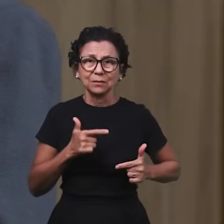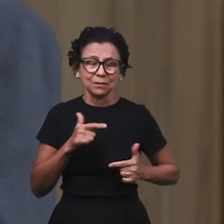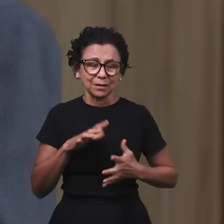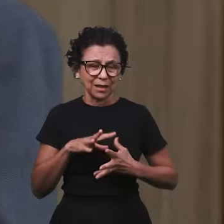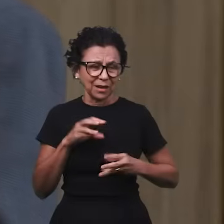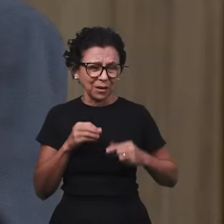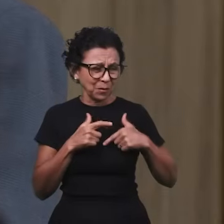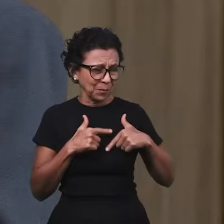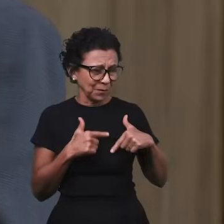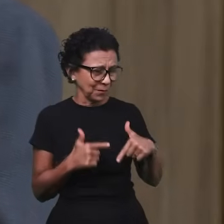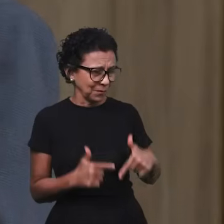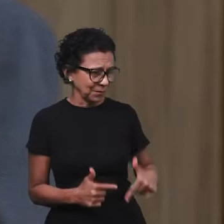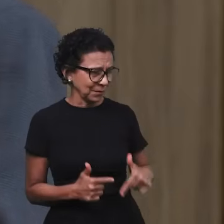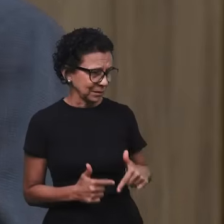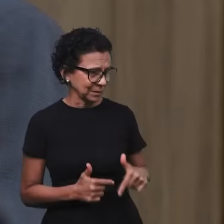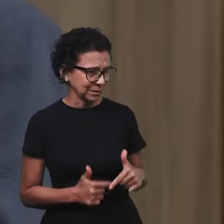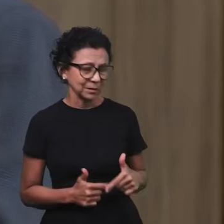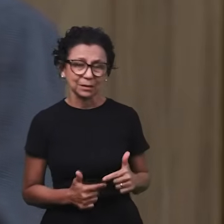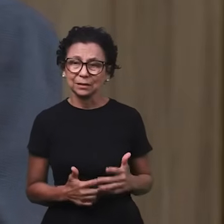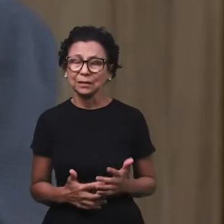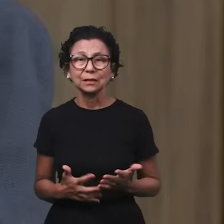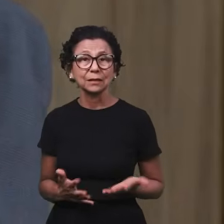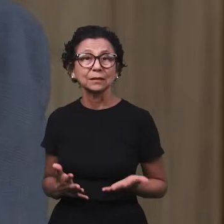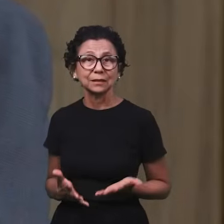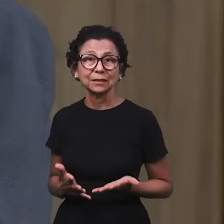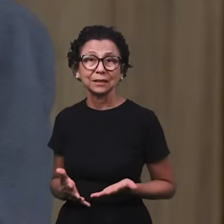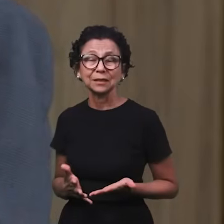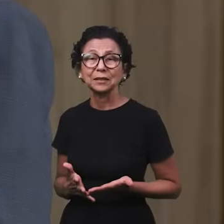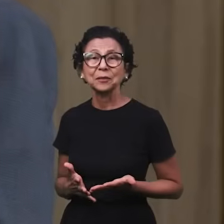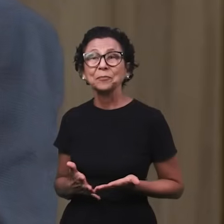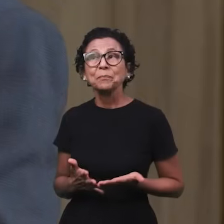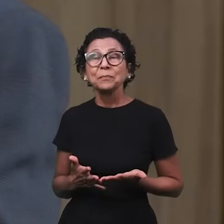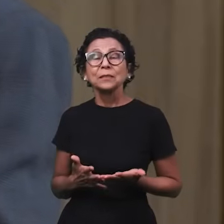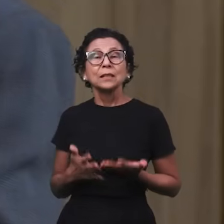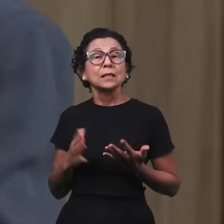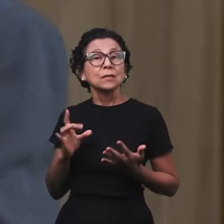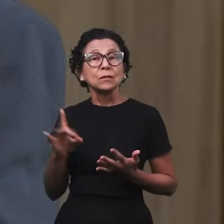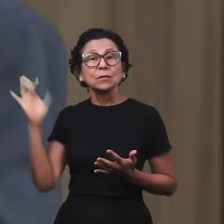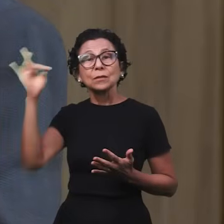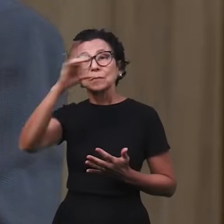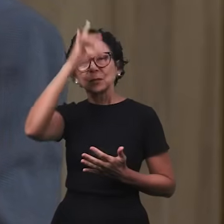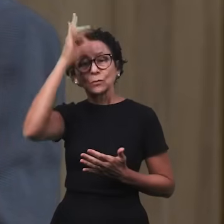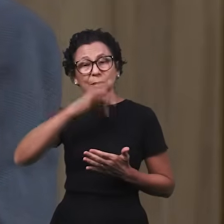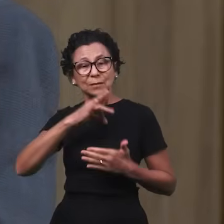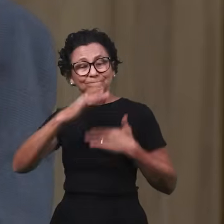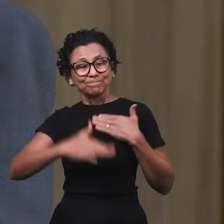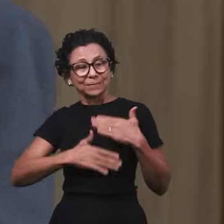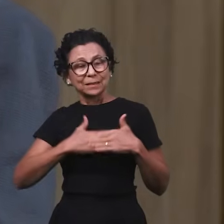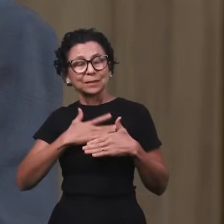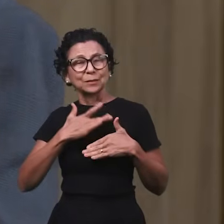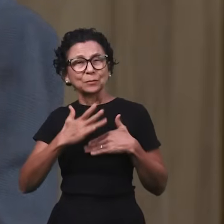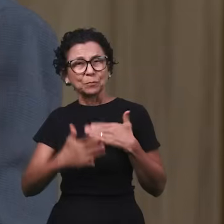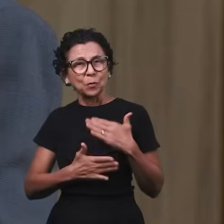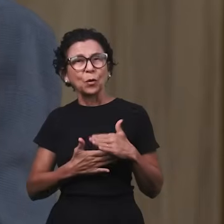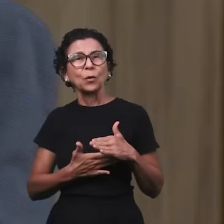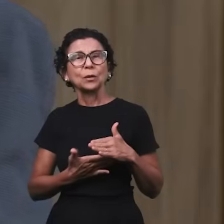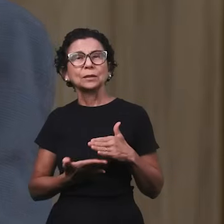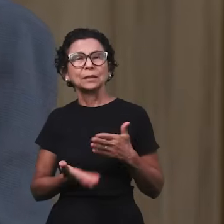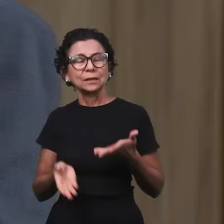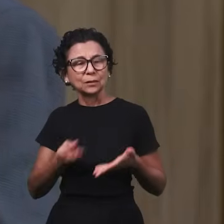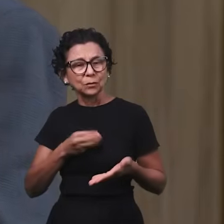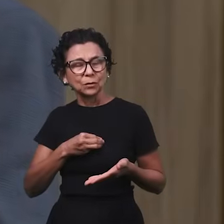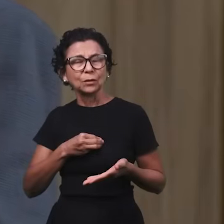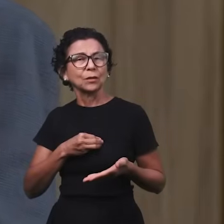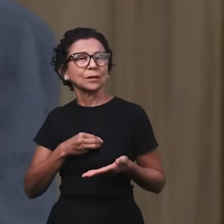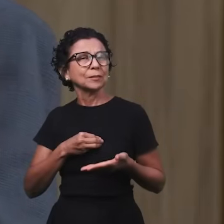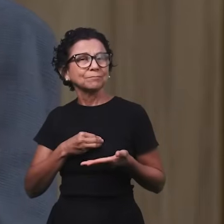a entender que se não for, que quem atende à sede da alma é só o Espírito Santo, não é um argumento, não é um ponto de vista, não é uma